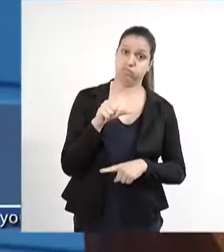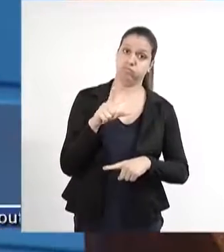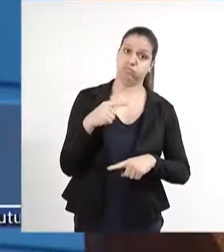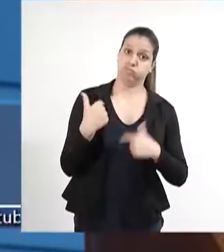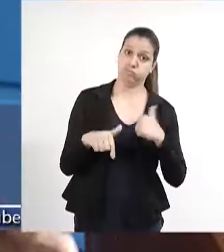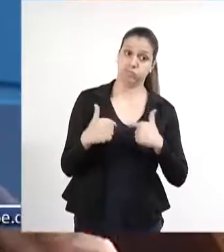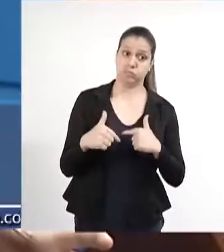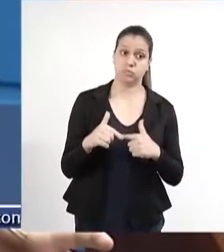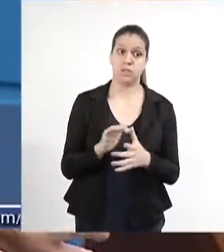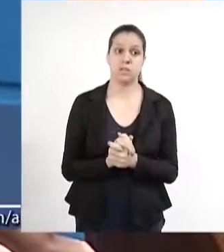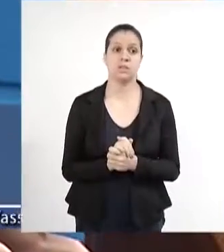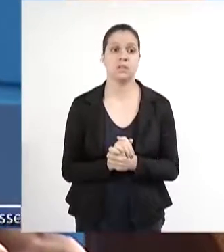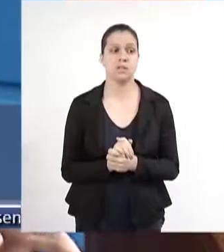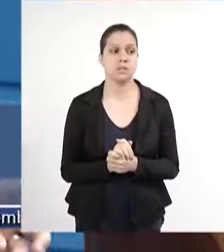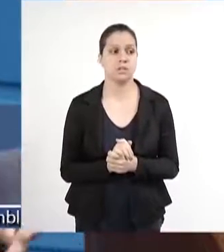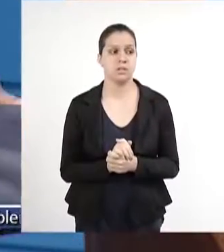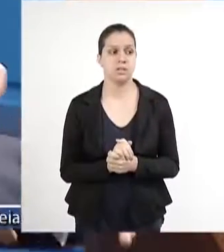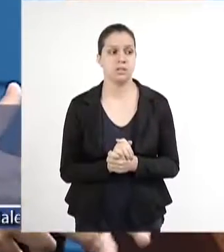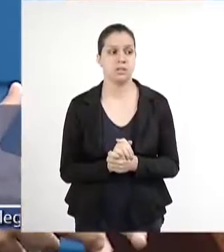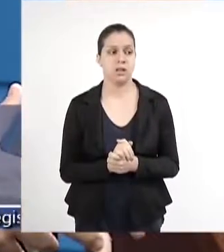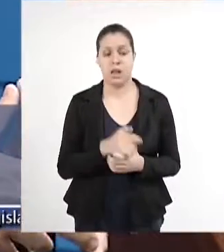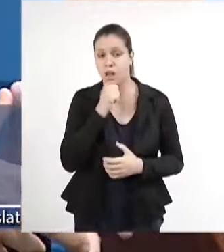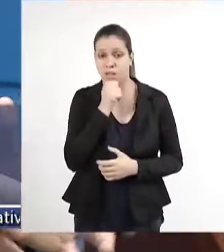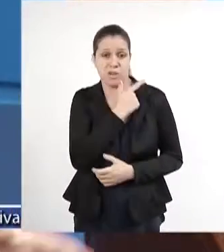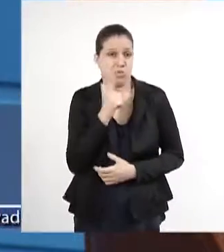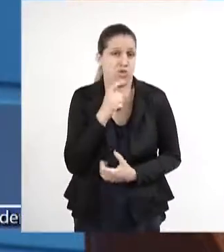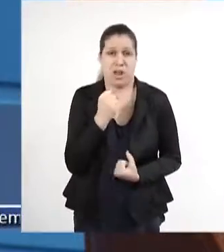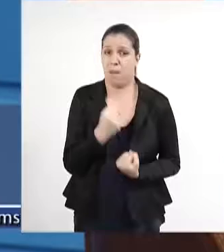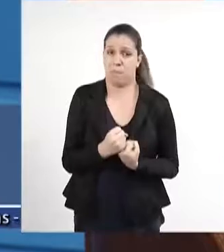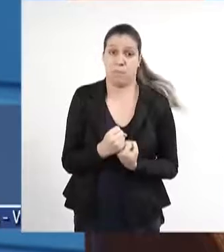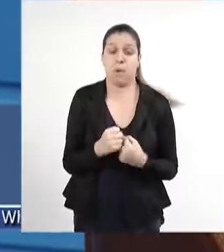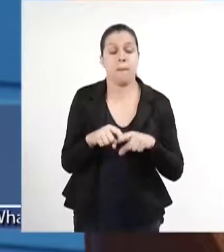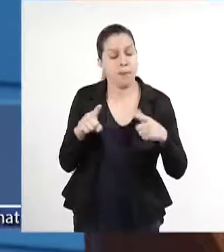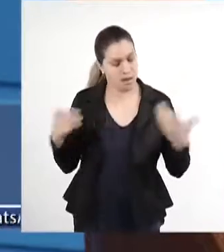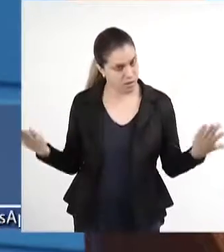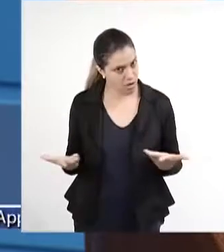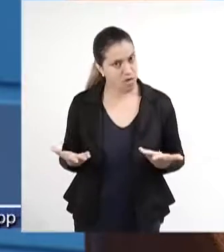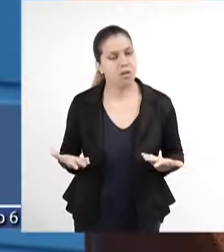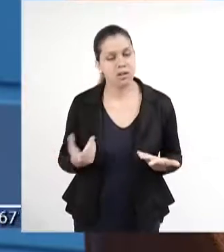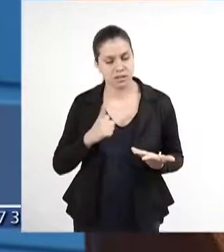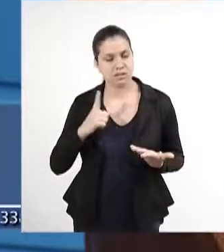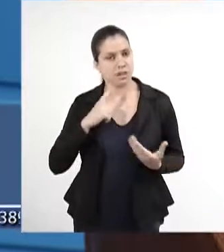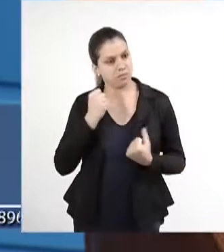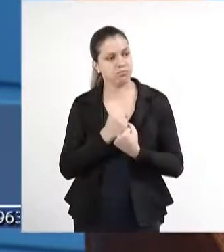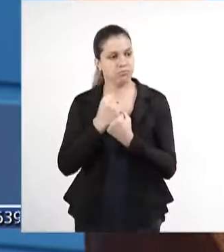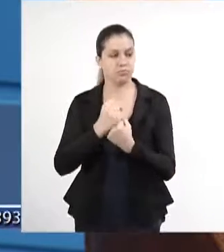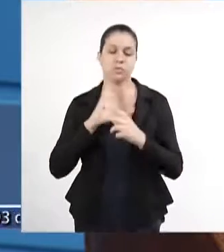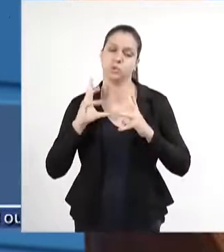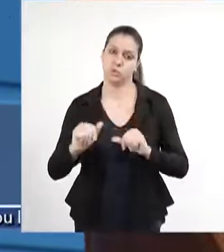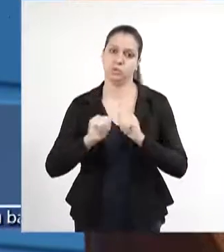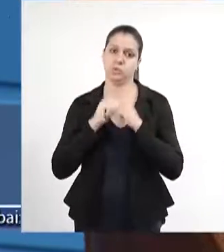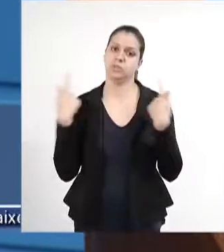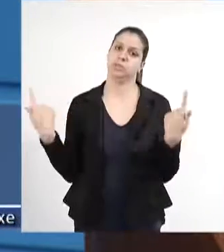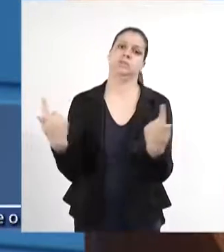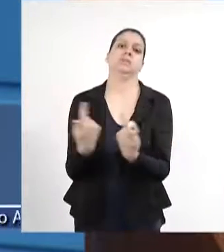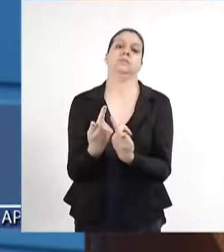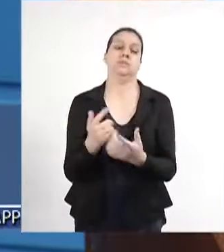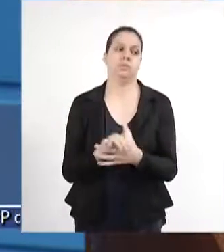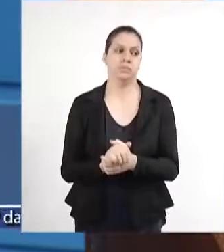está sendo gestada, mas não tinha apoio até esse momento. Então, as assembleias que representam o povo dos